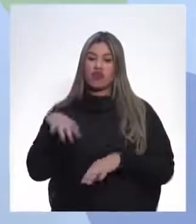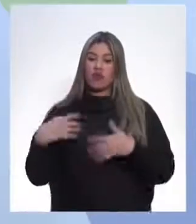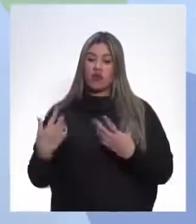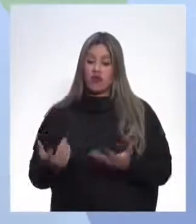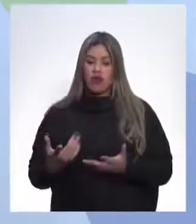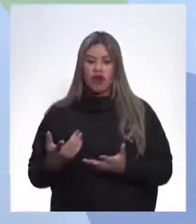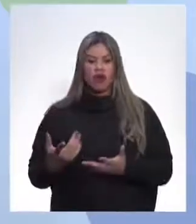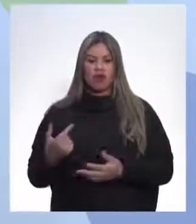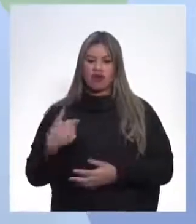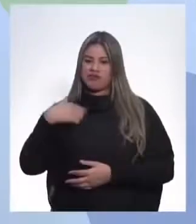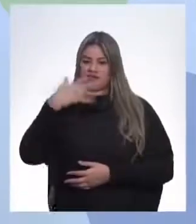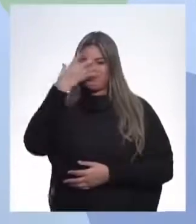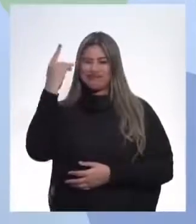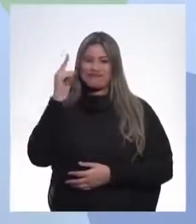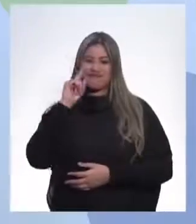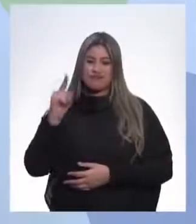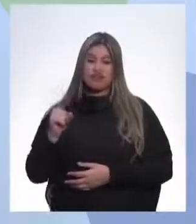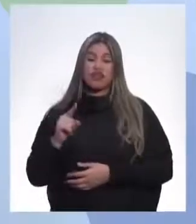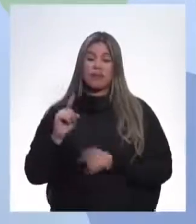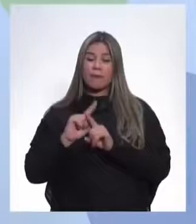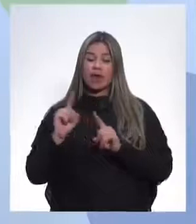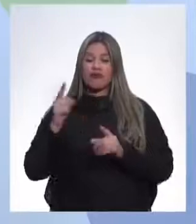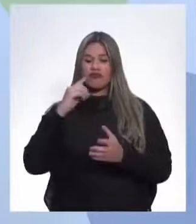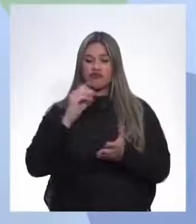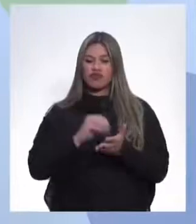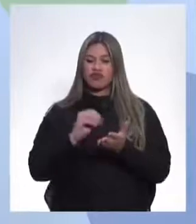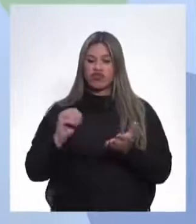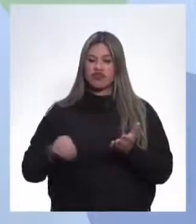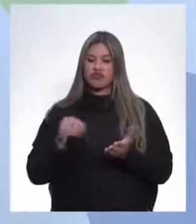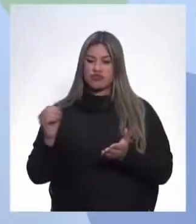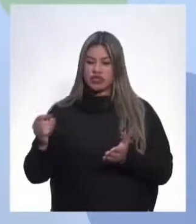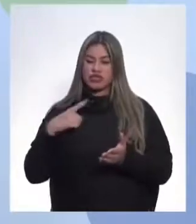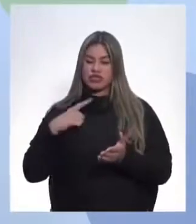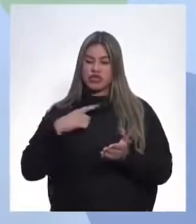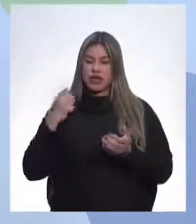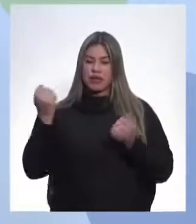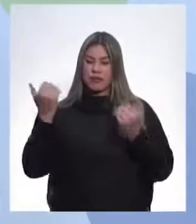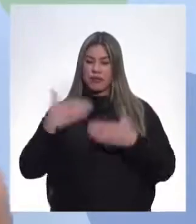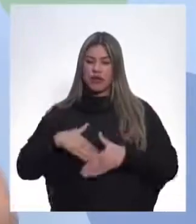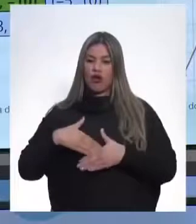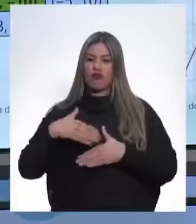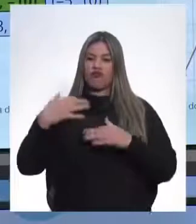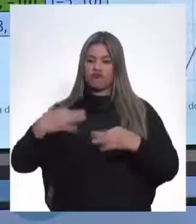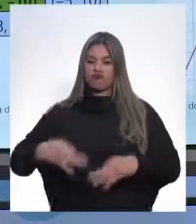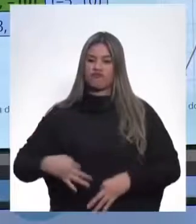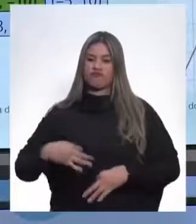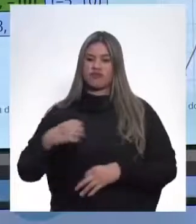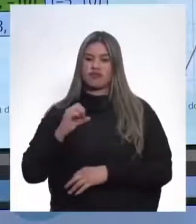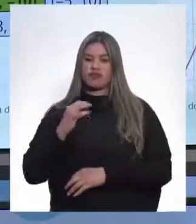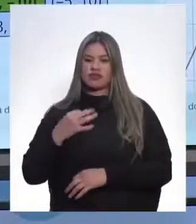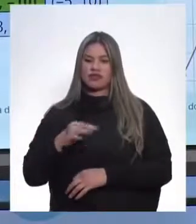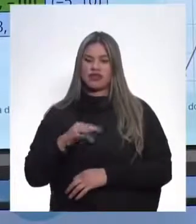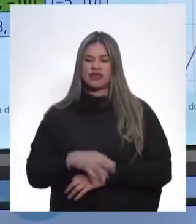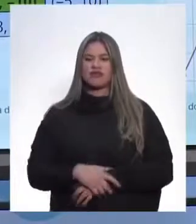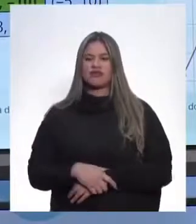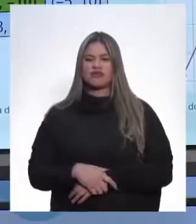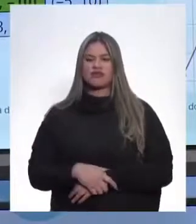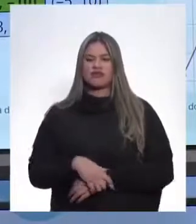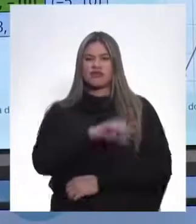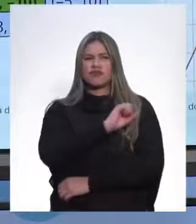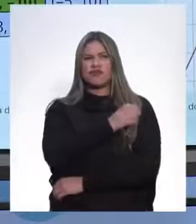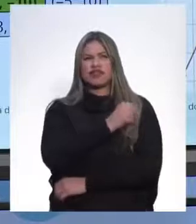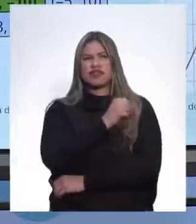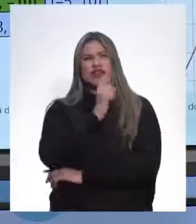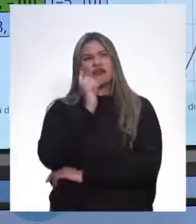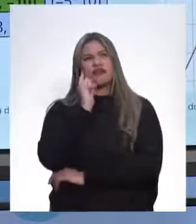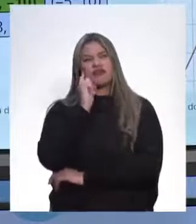eu não me lembro, tá? Então, acompanhem lá que vai ter a correção da P essa semana. A da oitava, eu acho que... não lembro também a